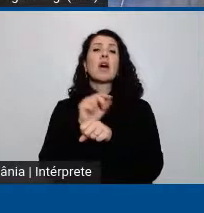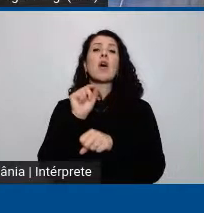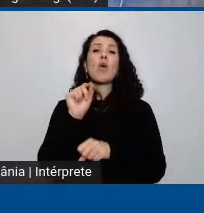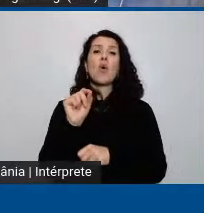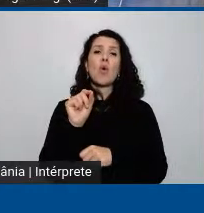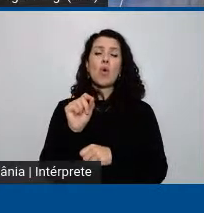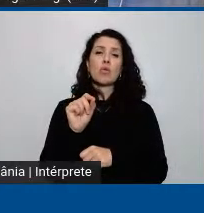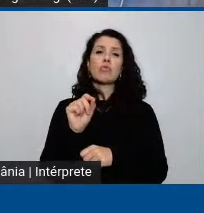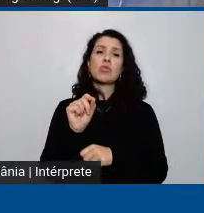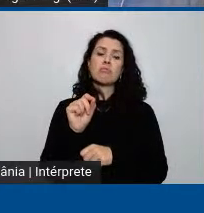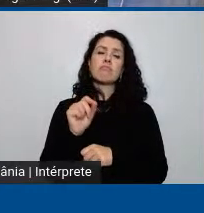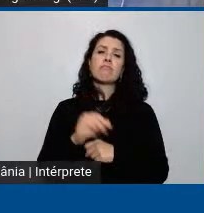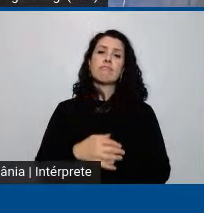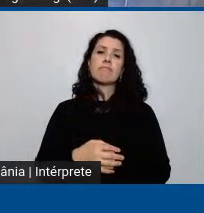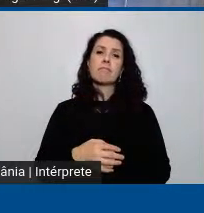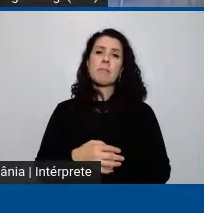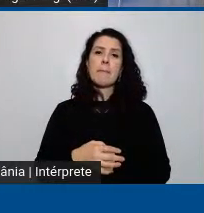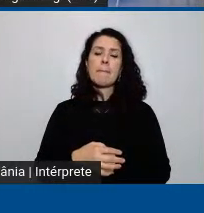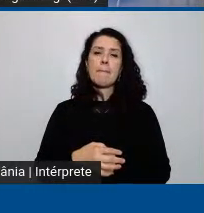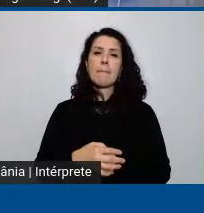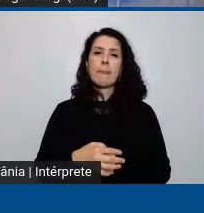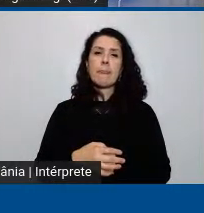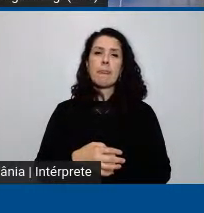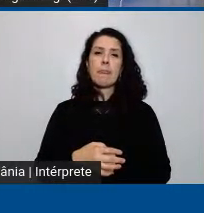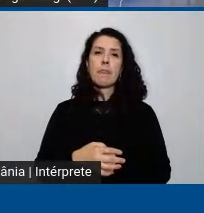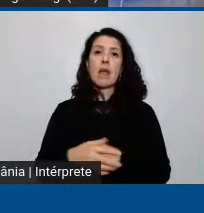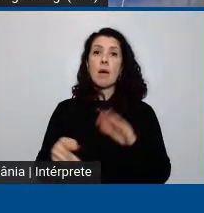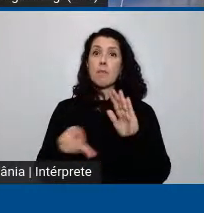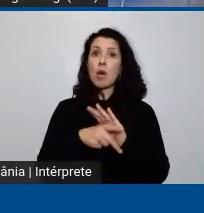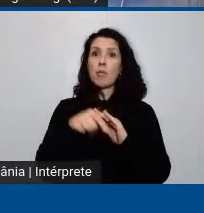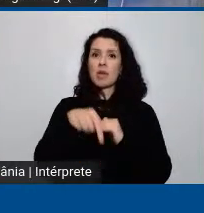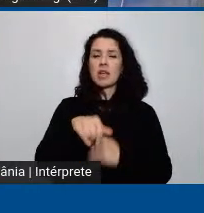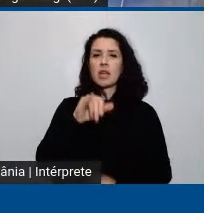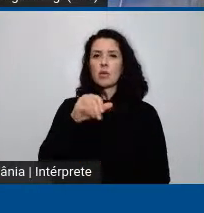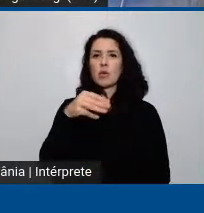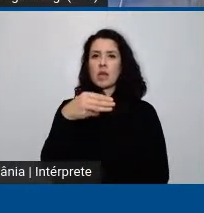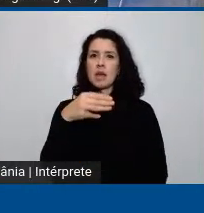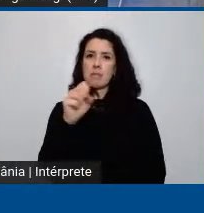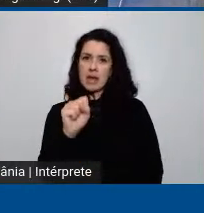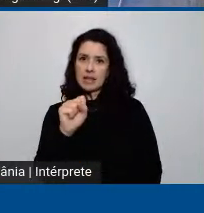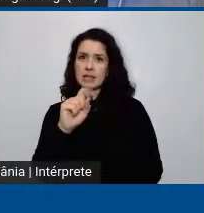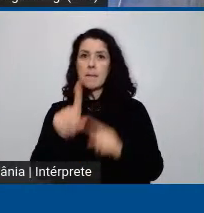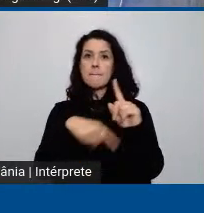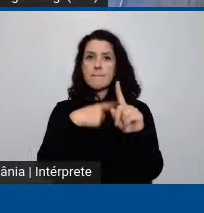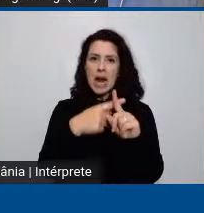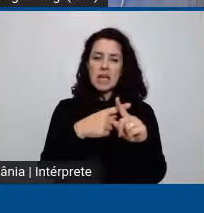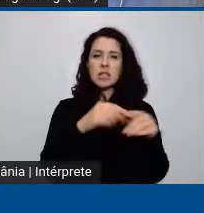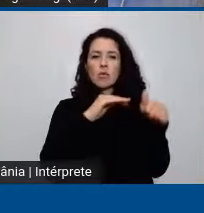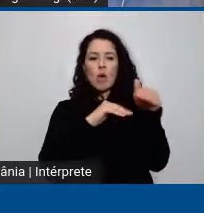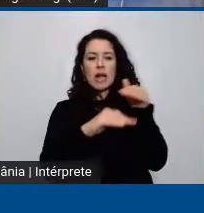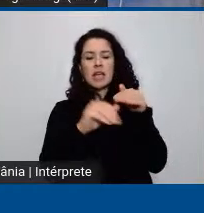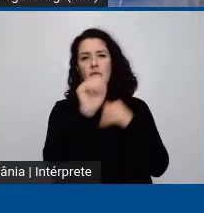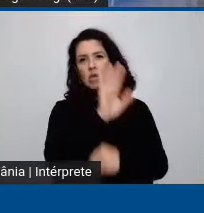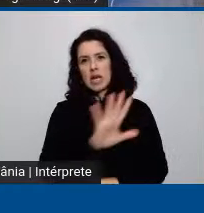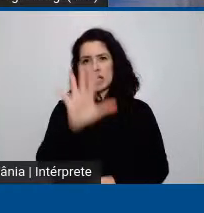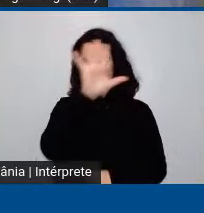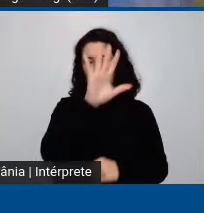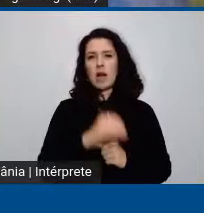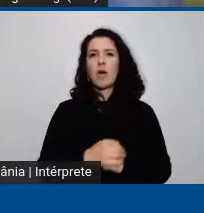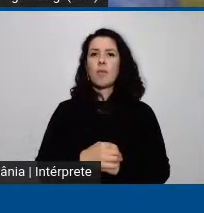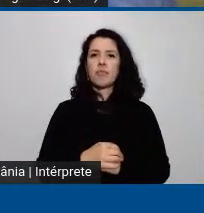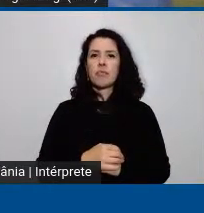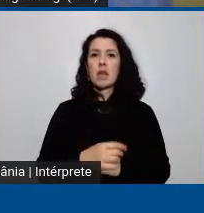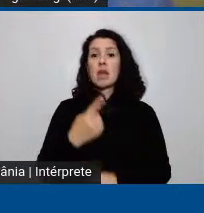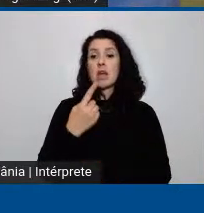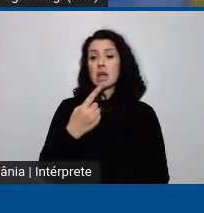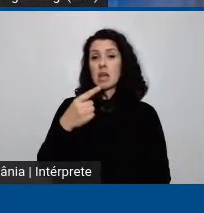exatamente no Instituto Moreira Salles e no Arquivo Nacional, né? O Instituto Moreira Salles, em